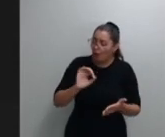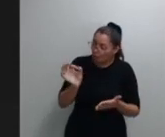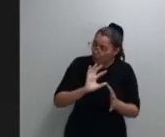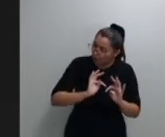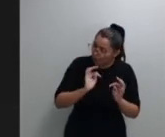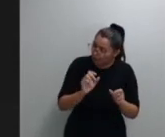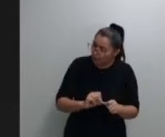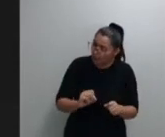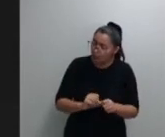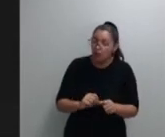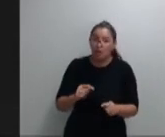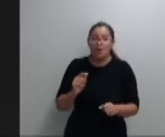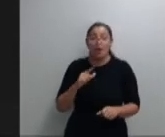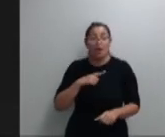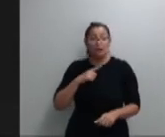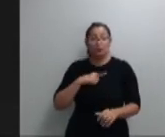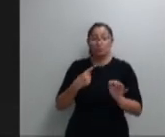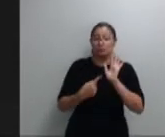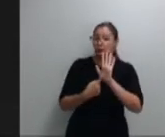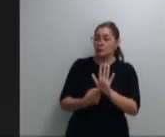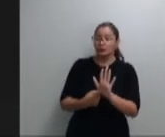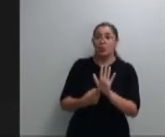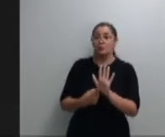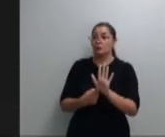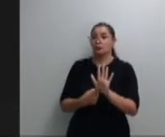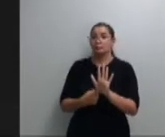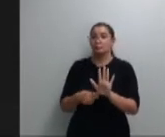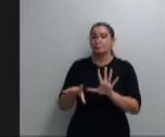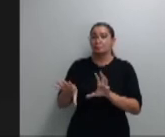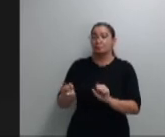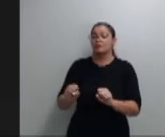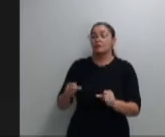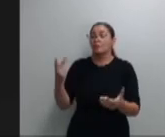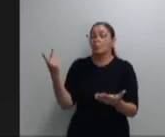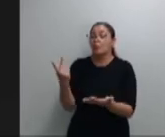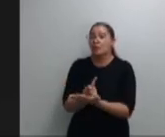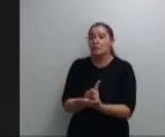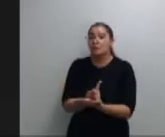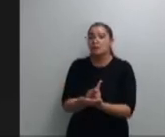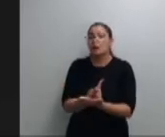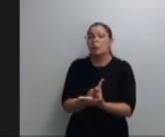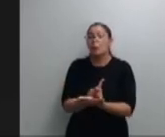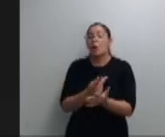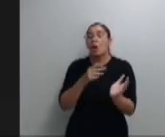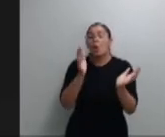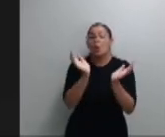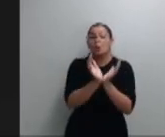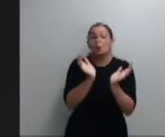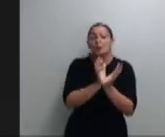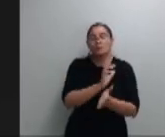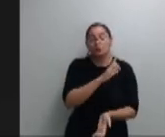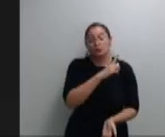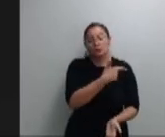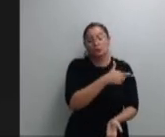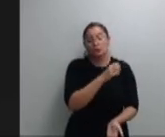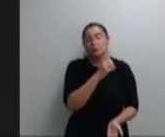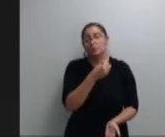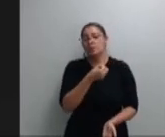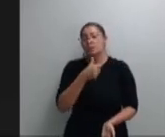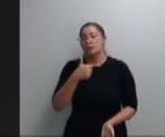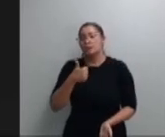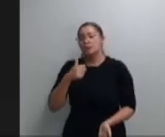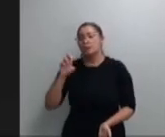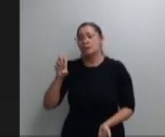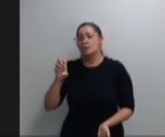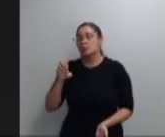eles ainda não tinham sido apresentados certo o que aconteceu a comissão em 2015 estabeleceu